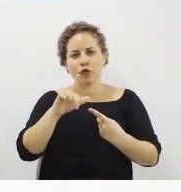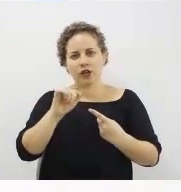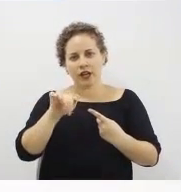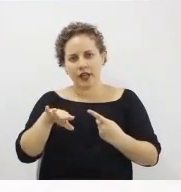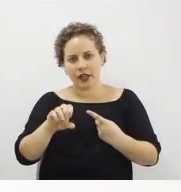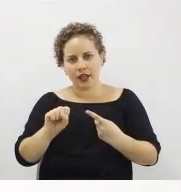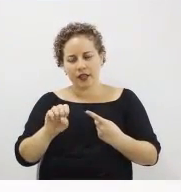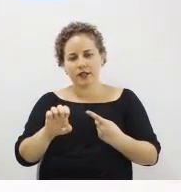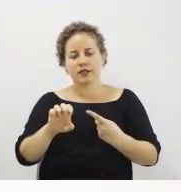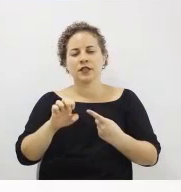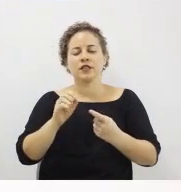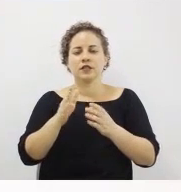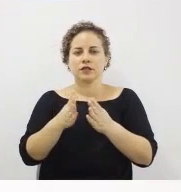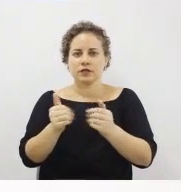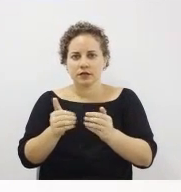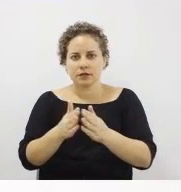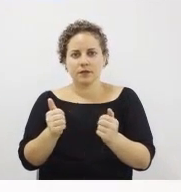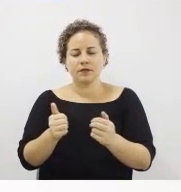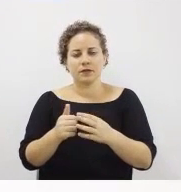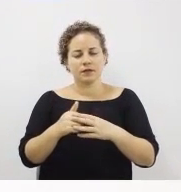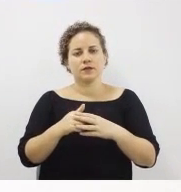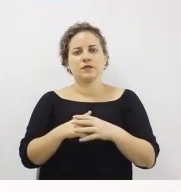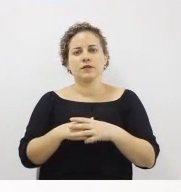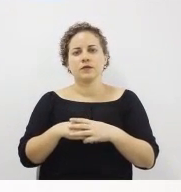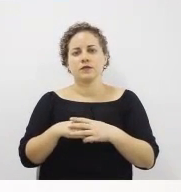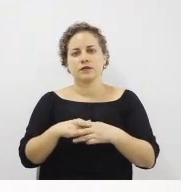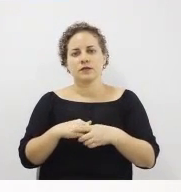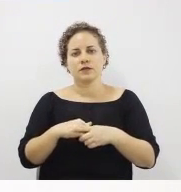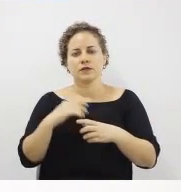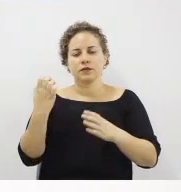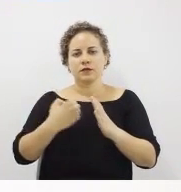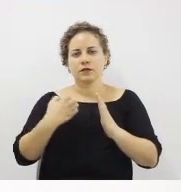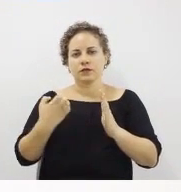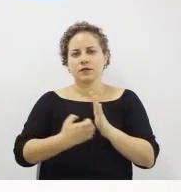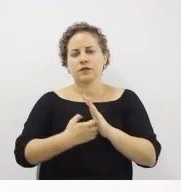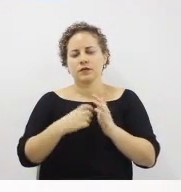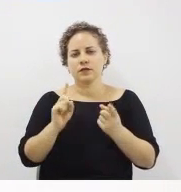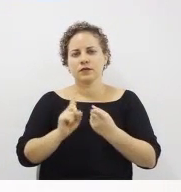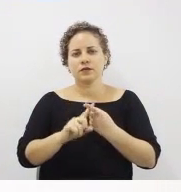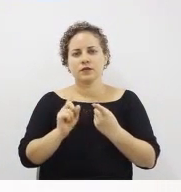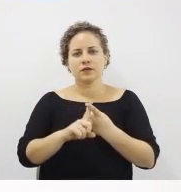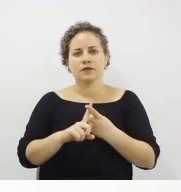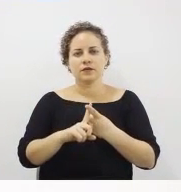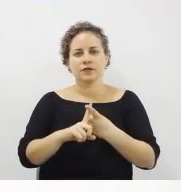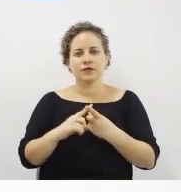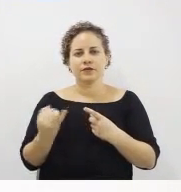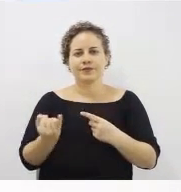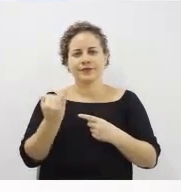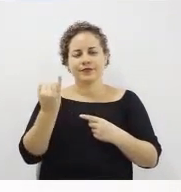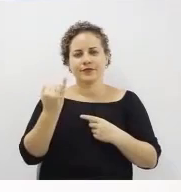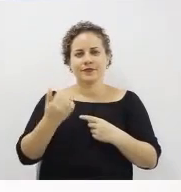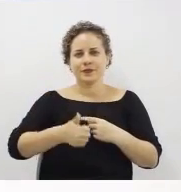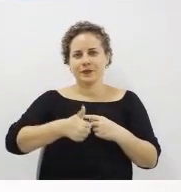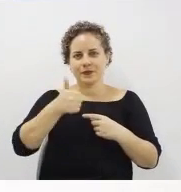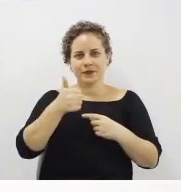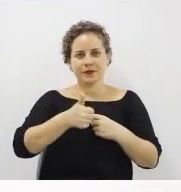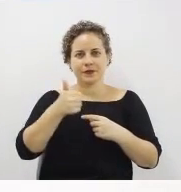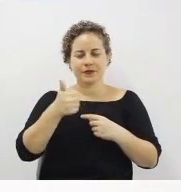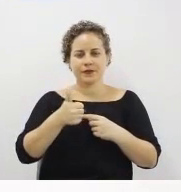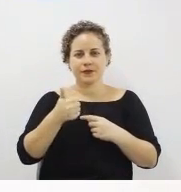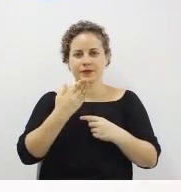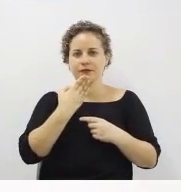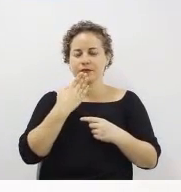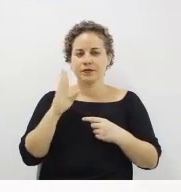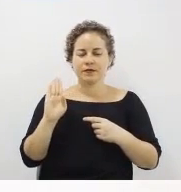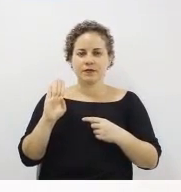pedido. Há várias ações que podem ser tomadas pelas empresas. É necessário, portanto, que, primeiro, ao